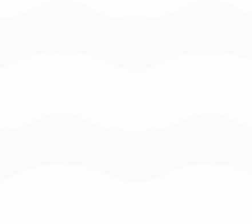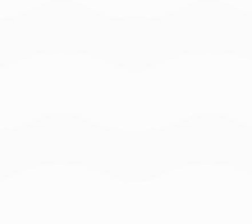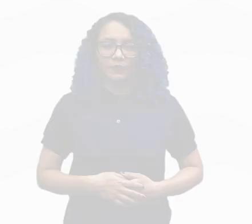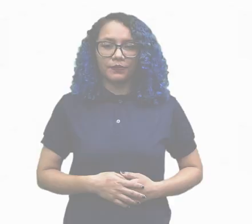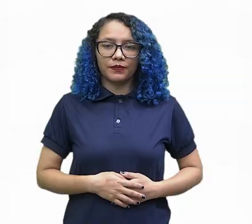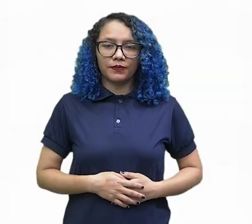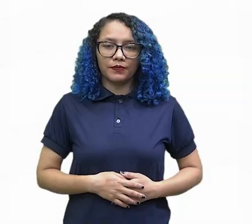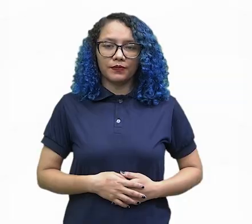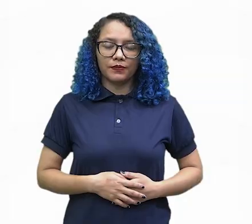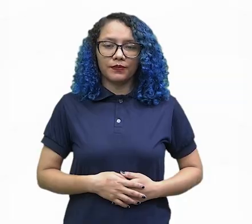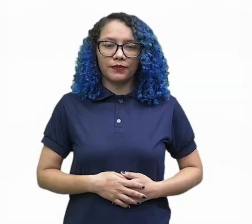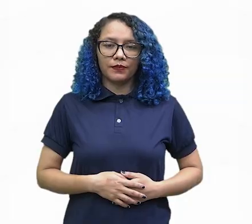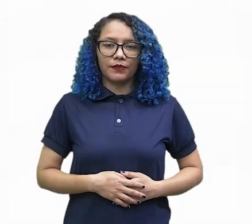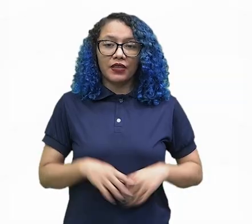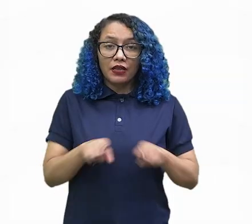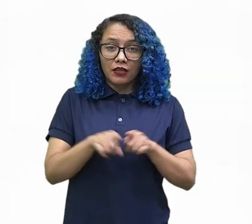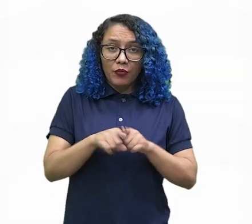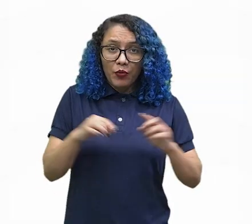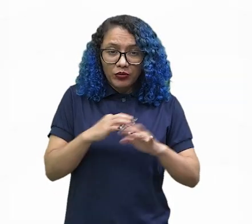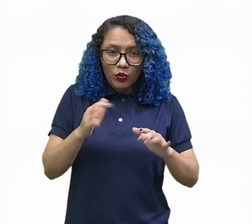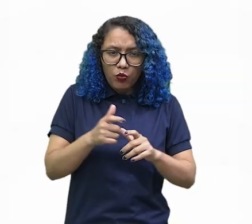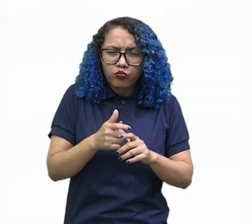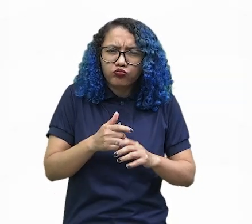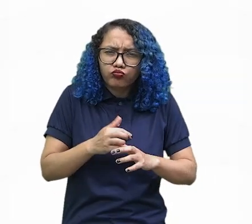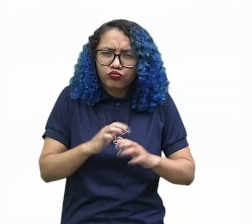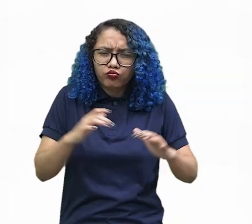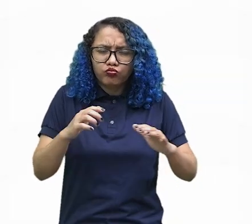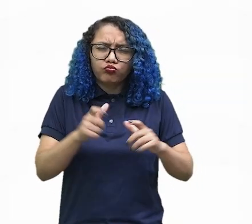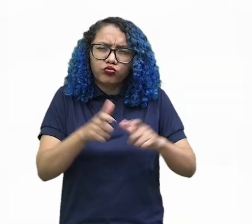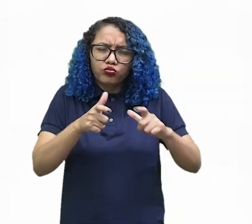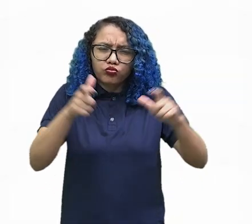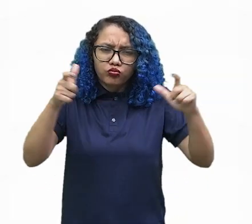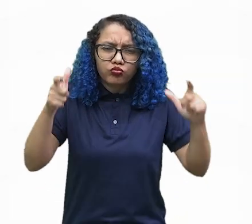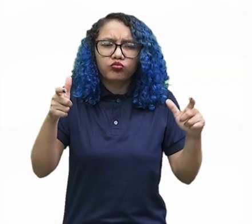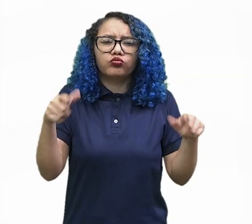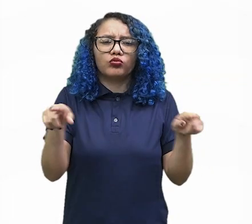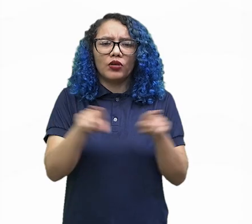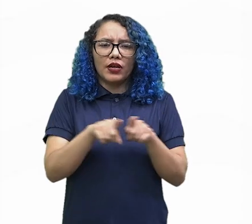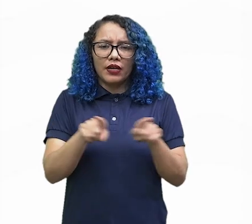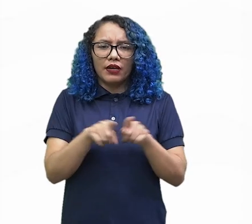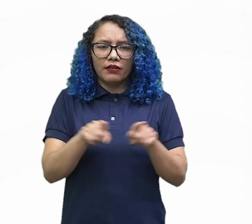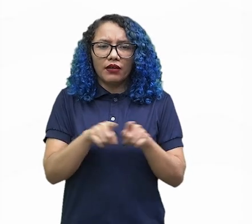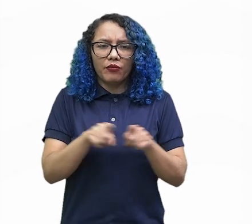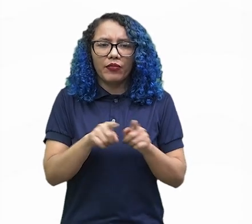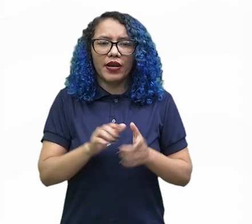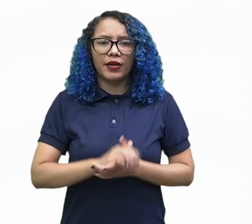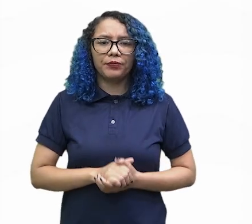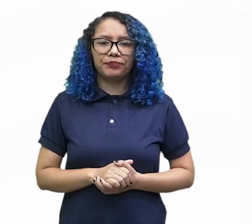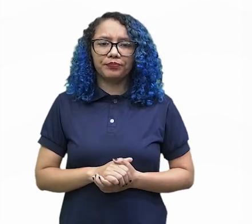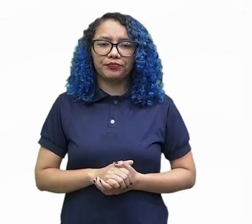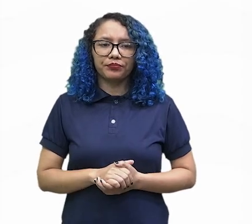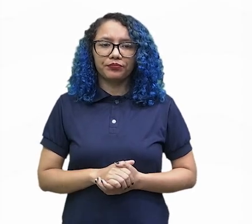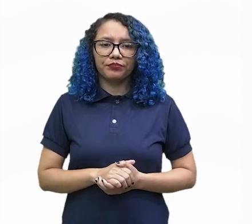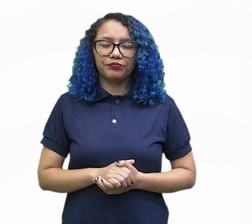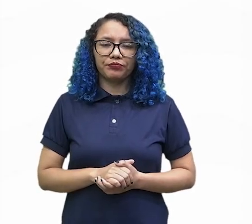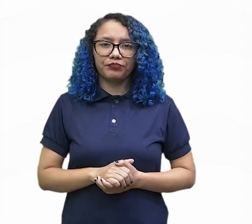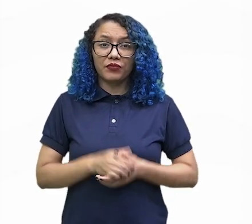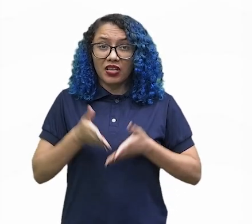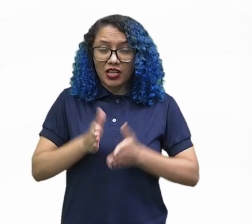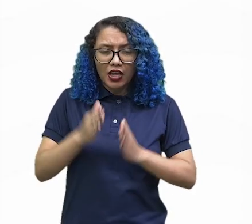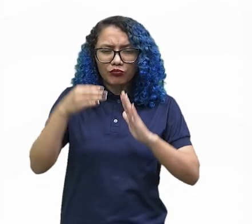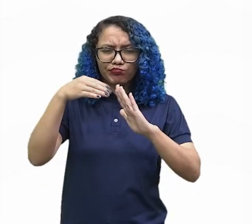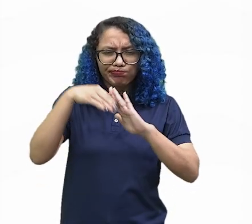dificultam ali as famílias numerosas, como se tinha ali na primeira fase, na segunda fase. E a população